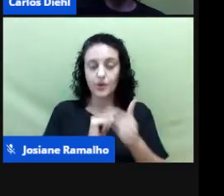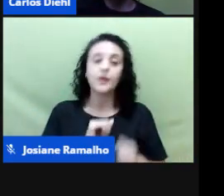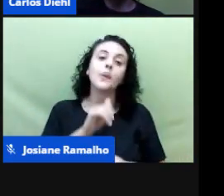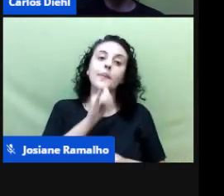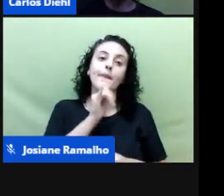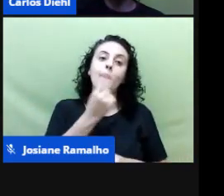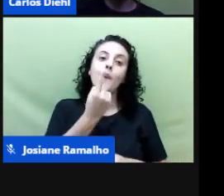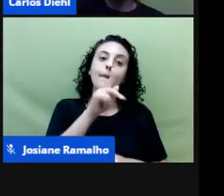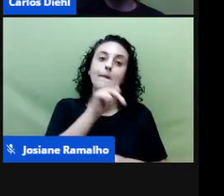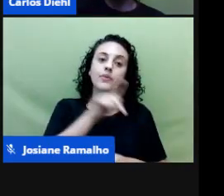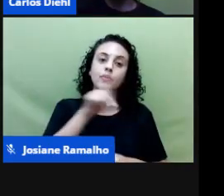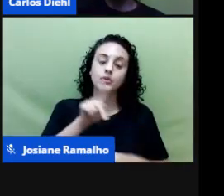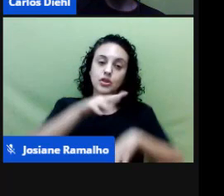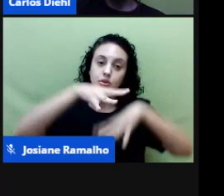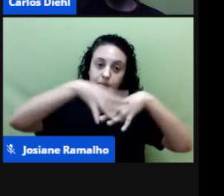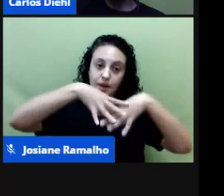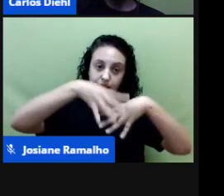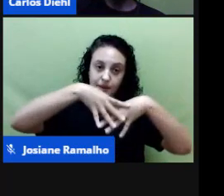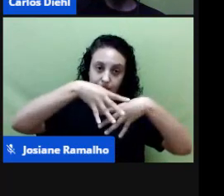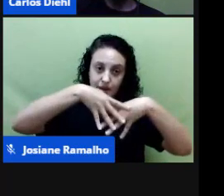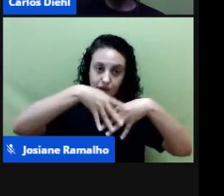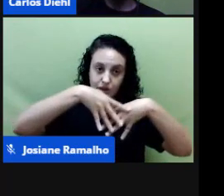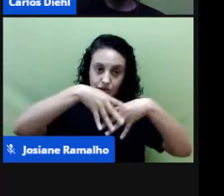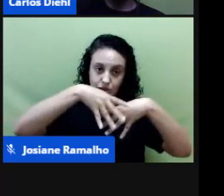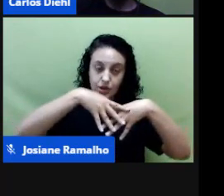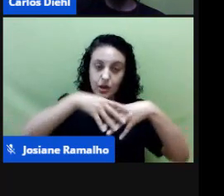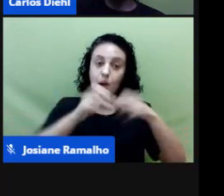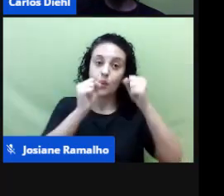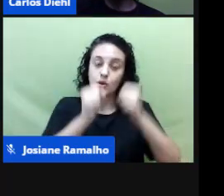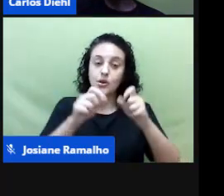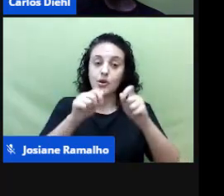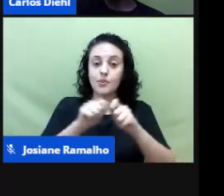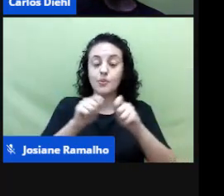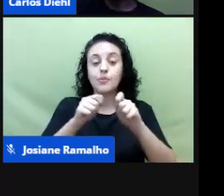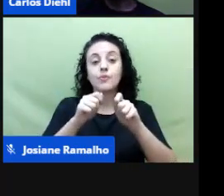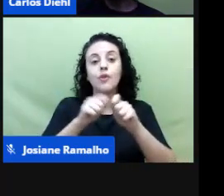uma receita, ele cozinhando, ou